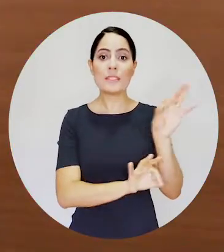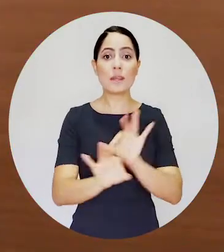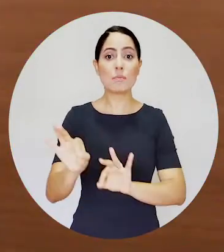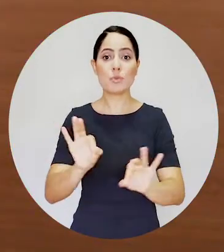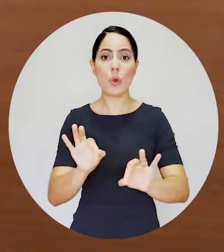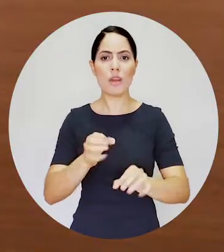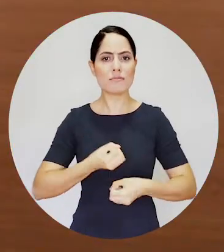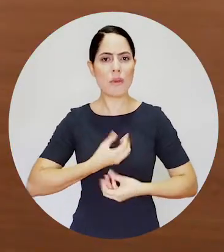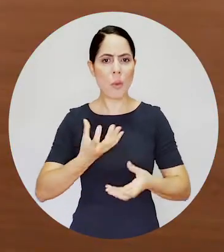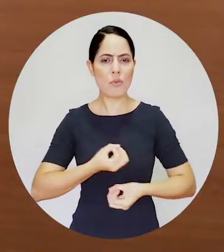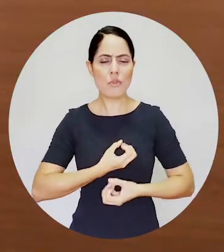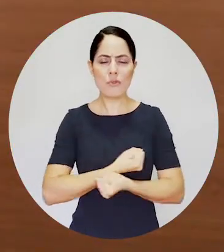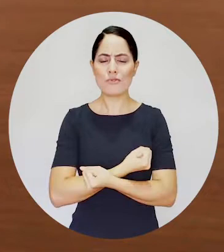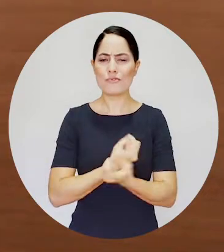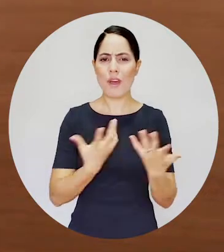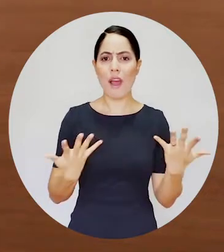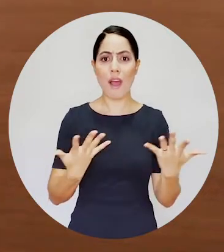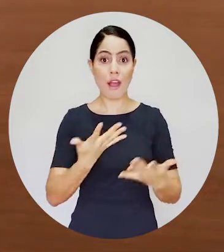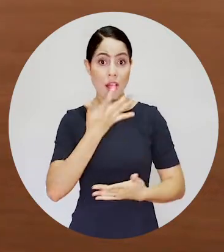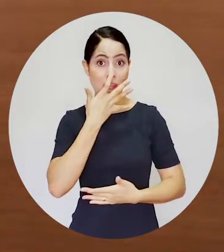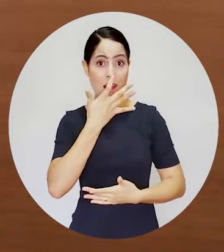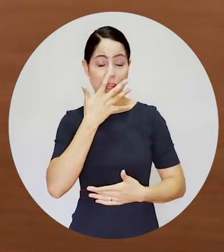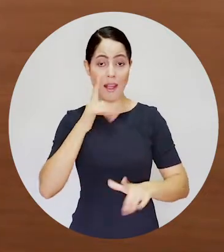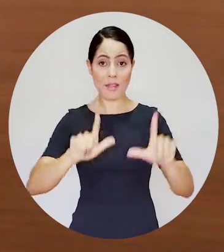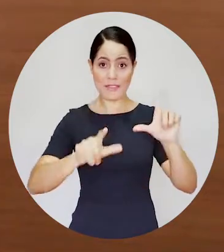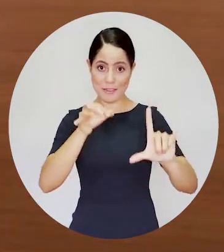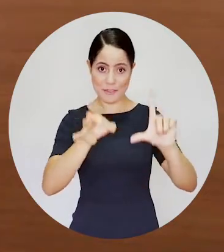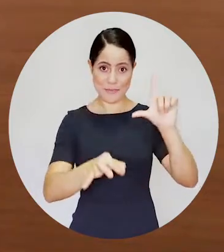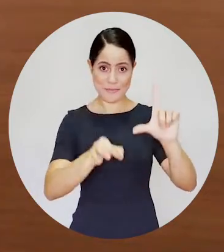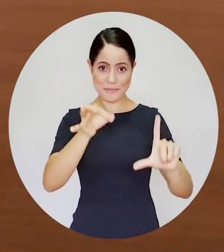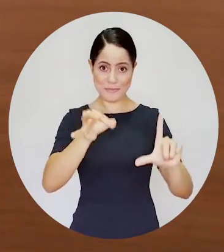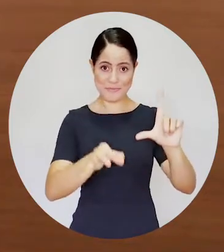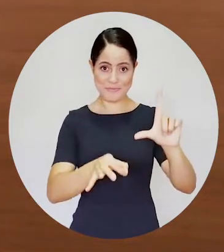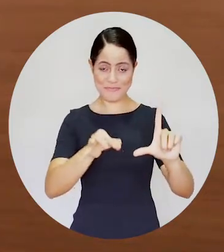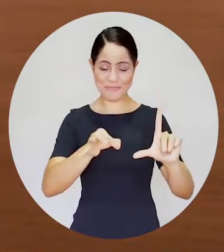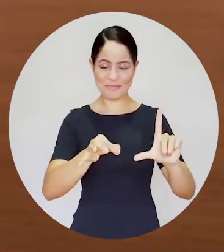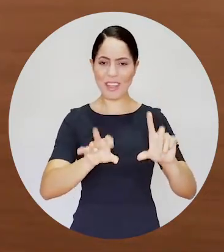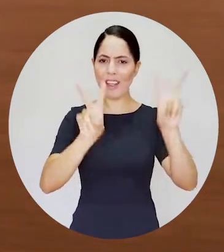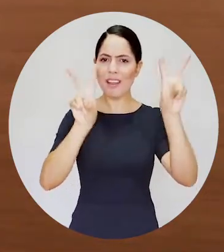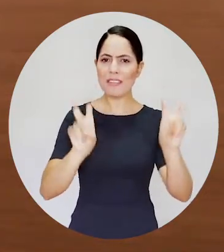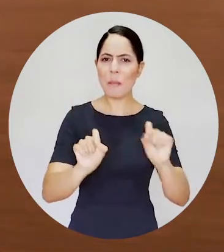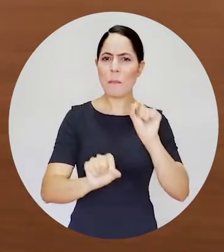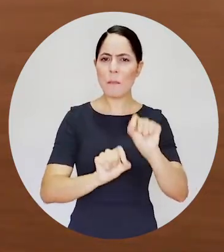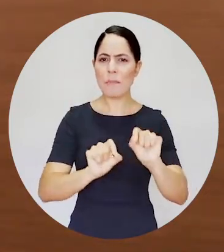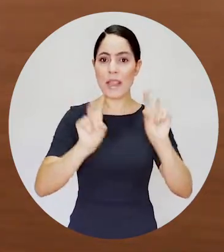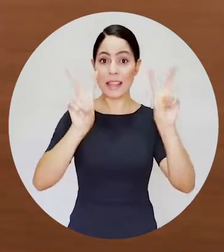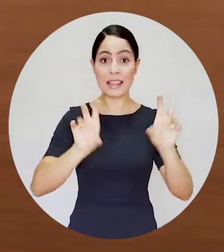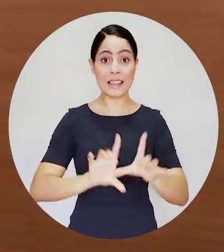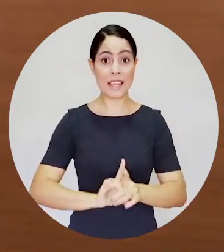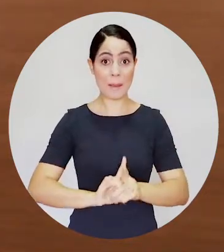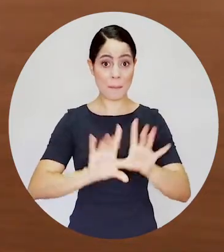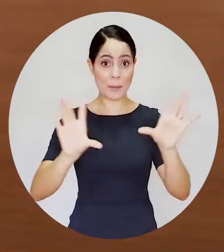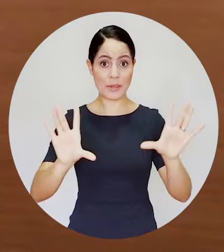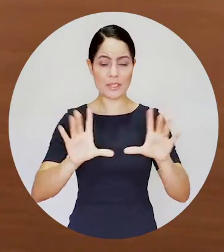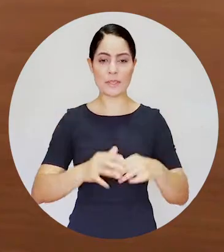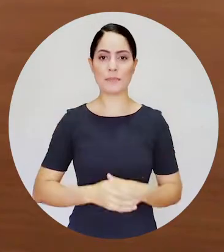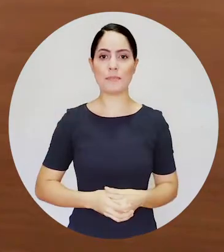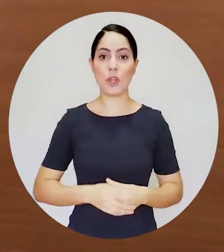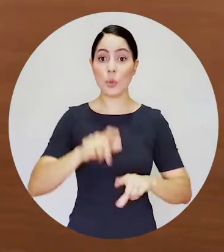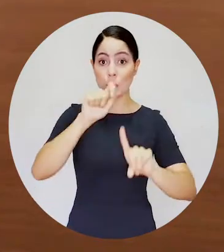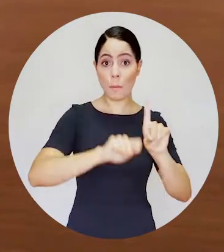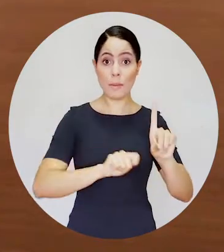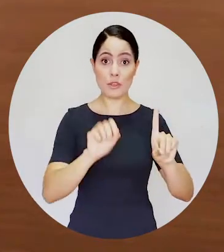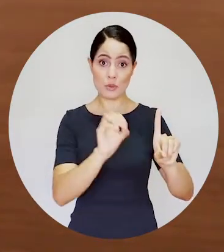temos preparado conteúdo para você que nos acompanha aqui na tela da TV Justiça. Hoje o tema é democracia.